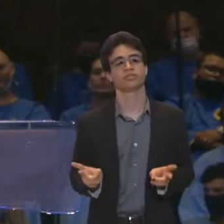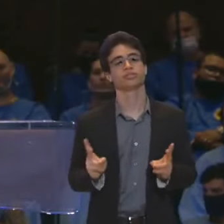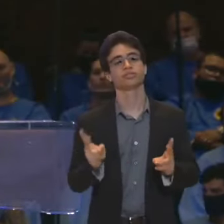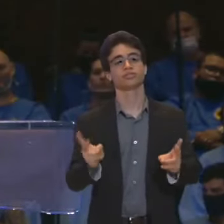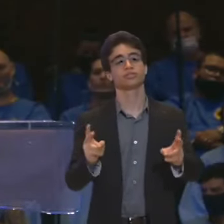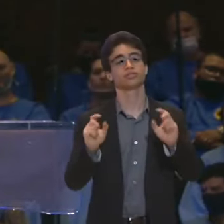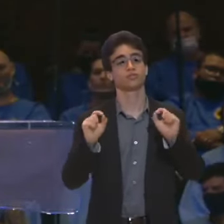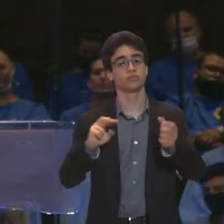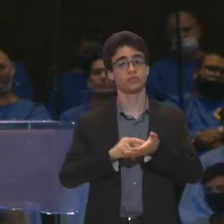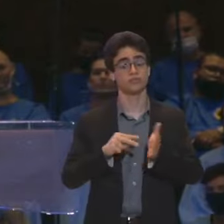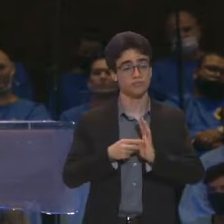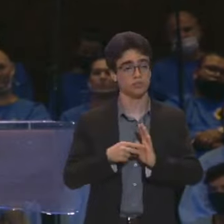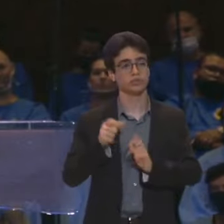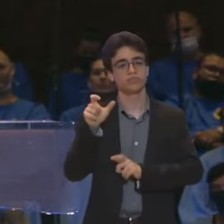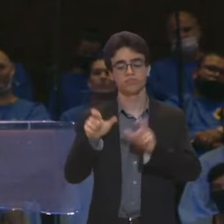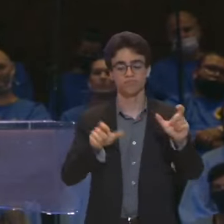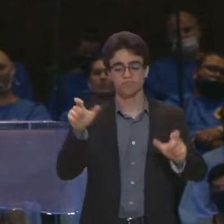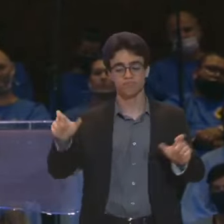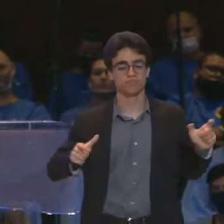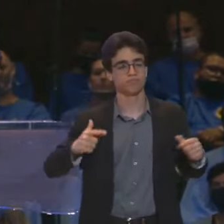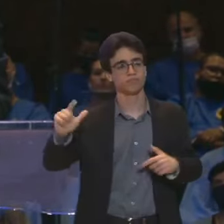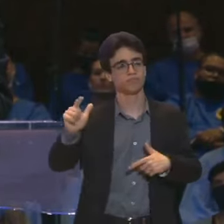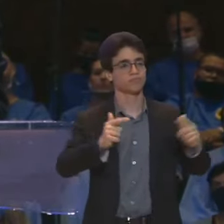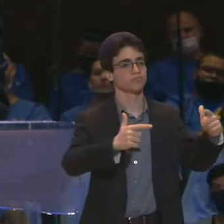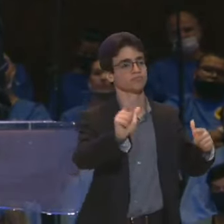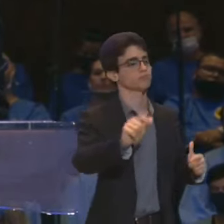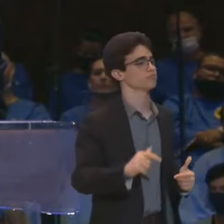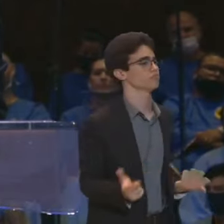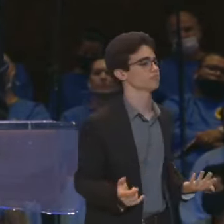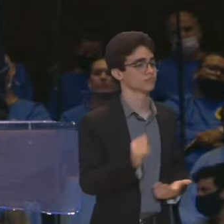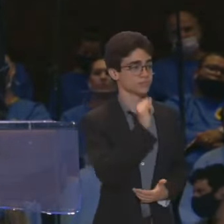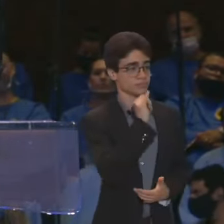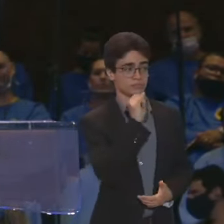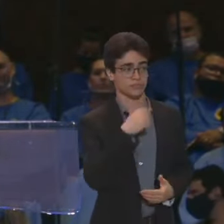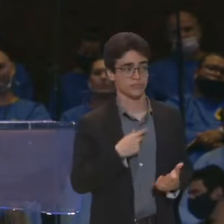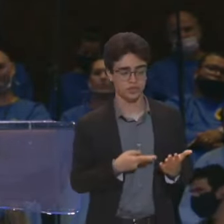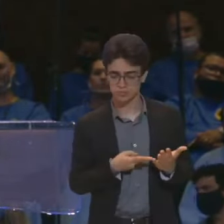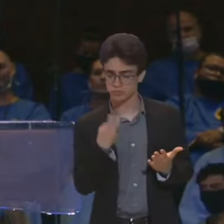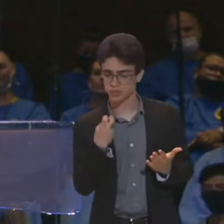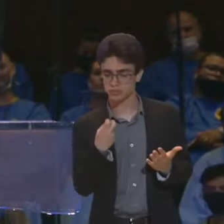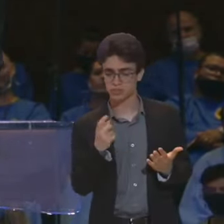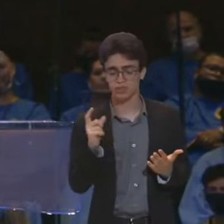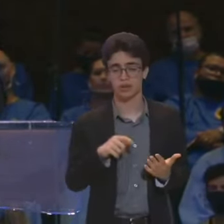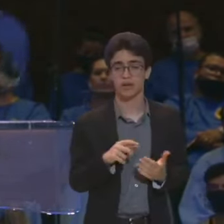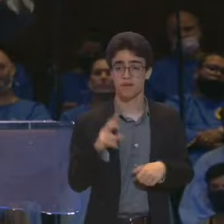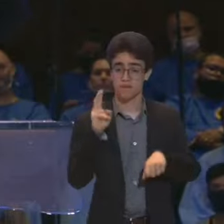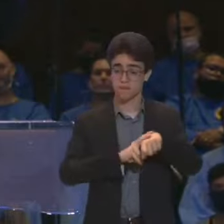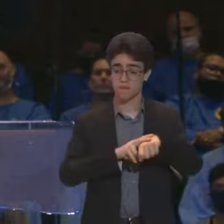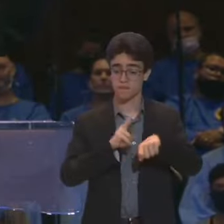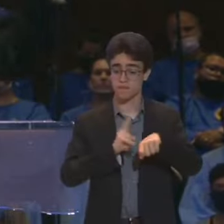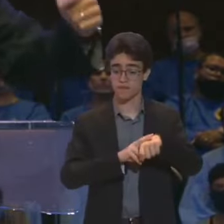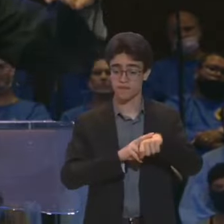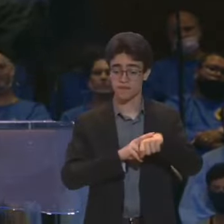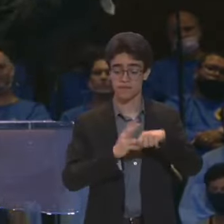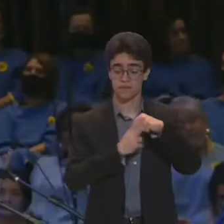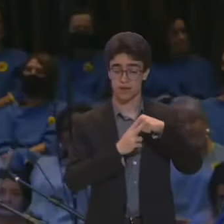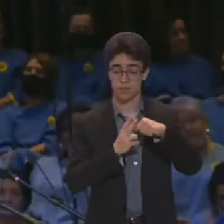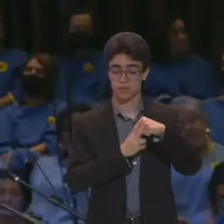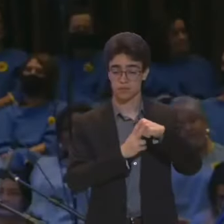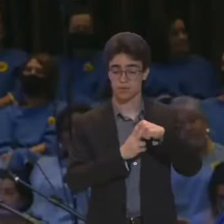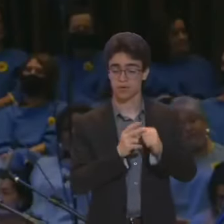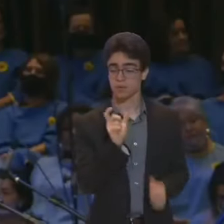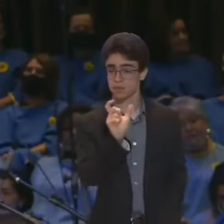em relação a outras pessoas. Se você observar o texto aqui, os verbos são no presente e tem tudo a